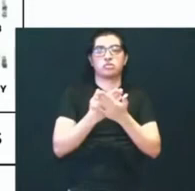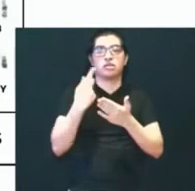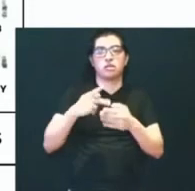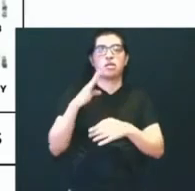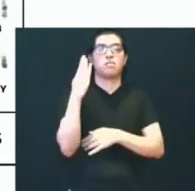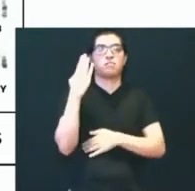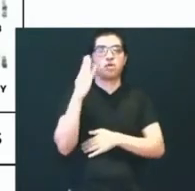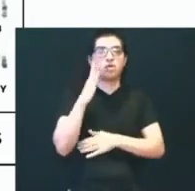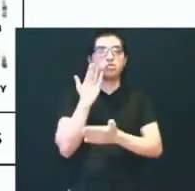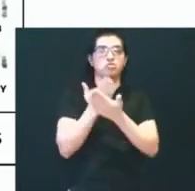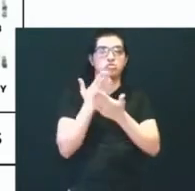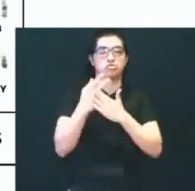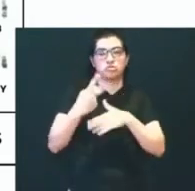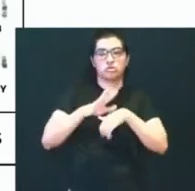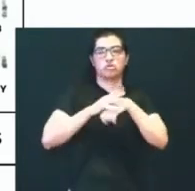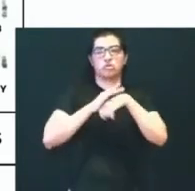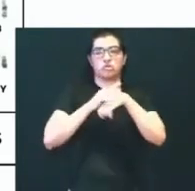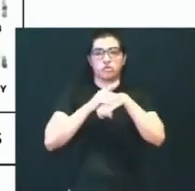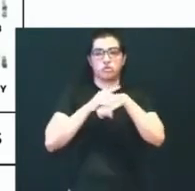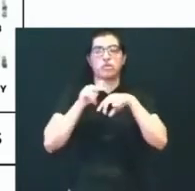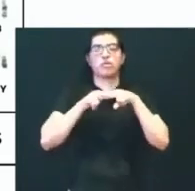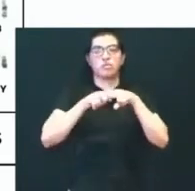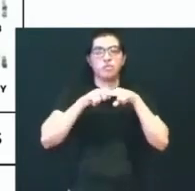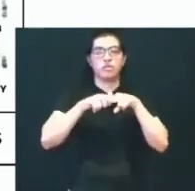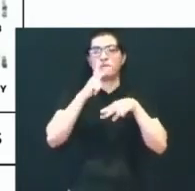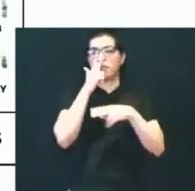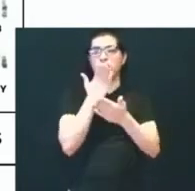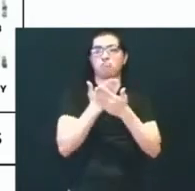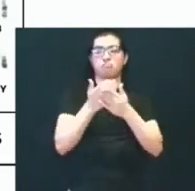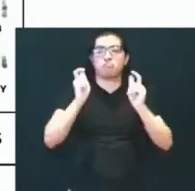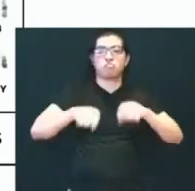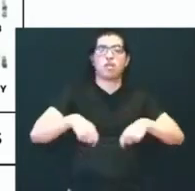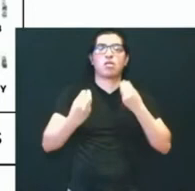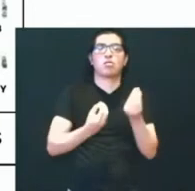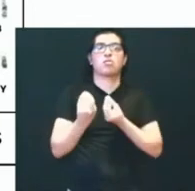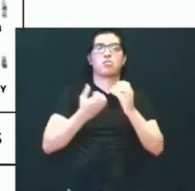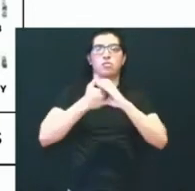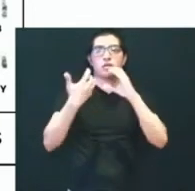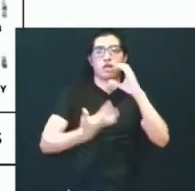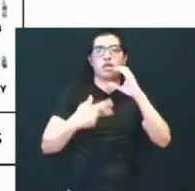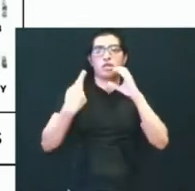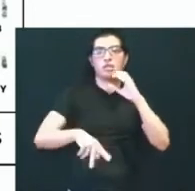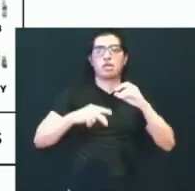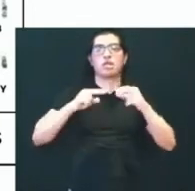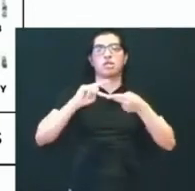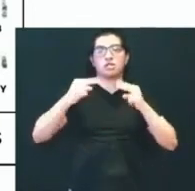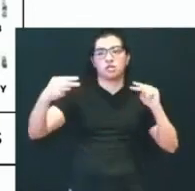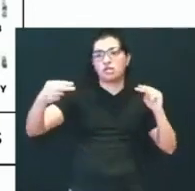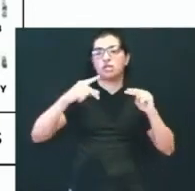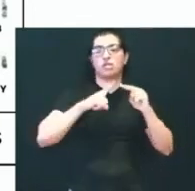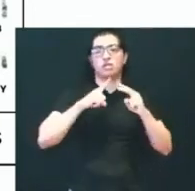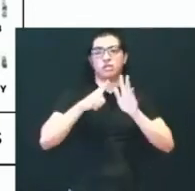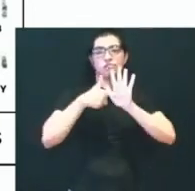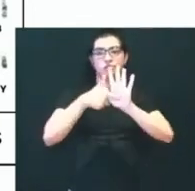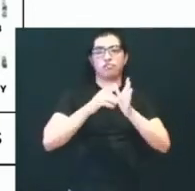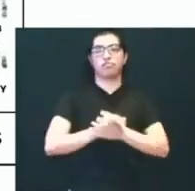da doença. A gente já consegue estudar quais são as características genéticas que essa doença